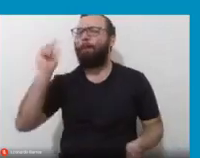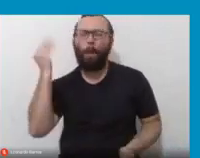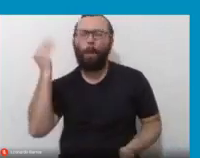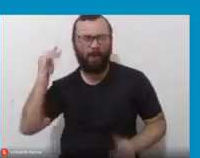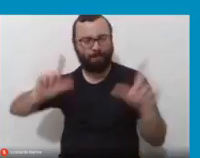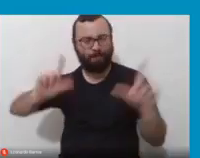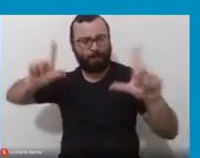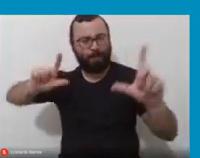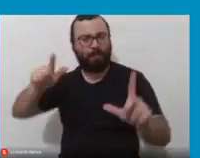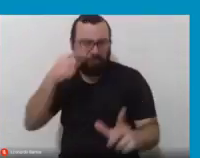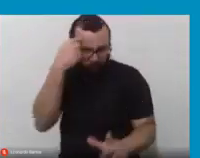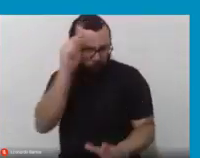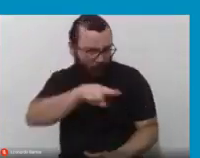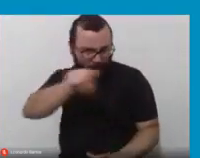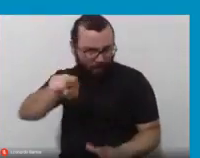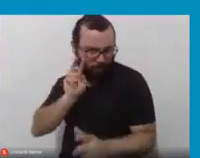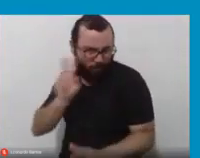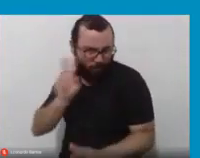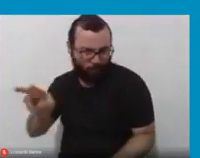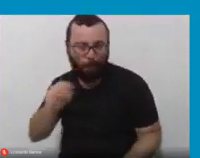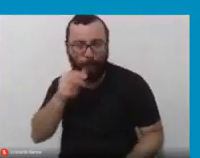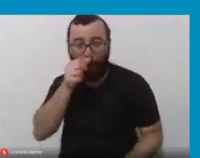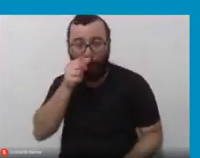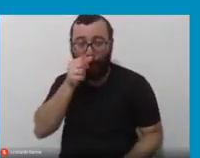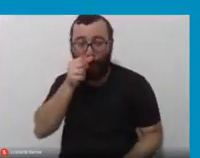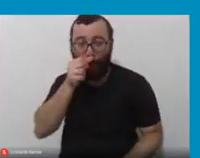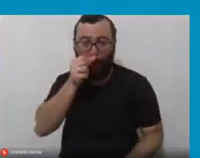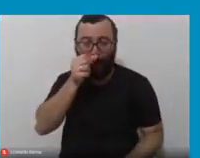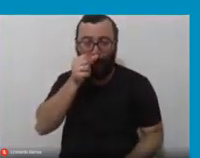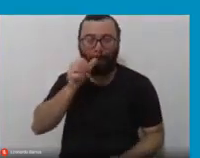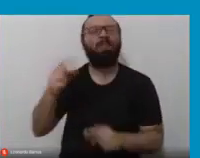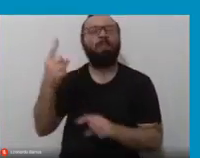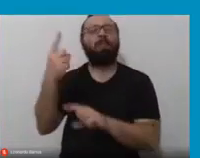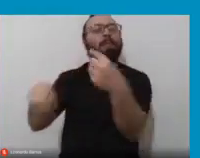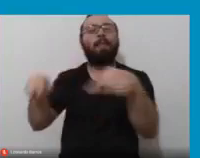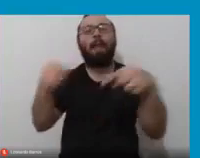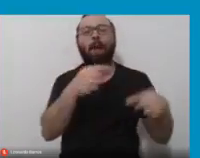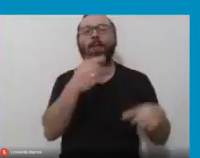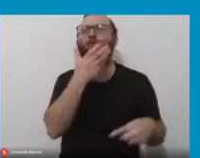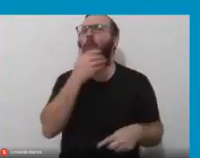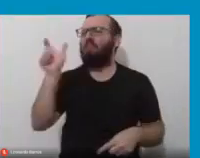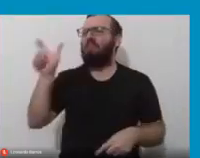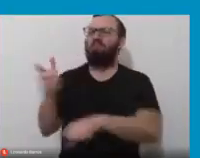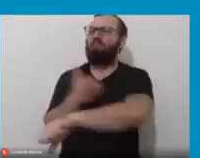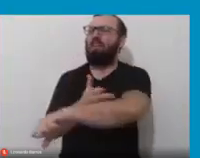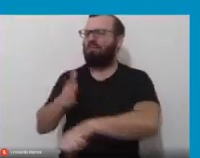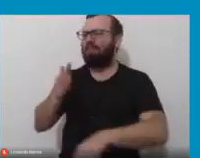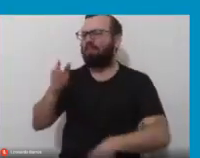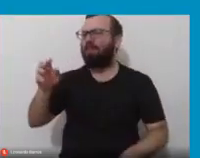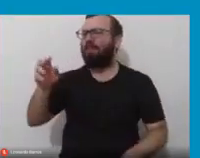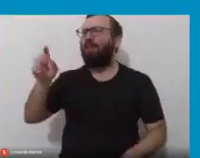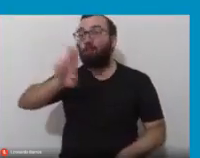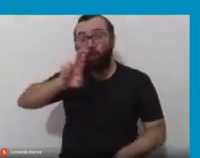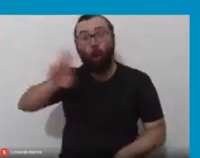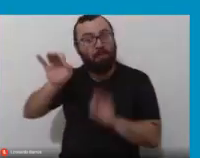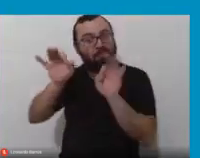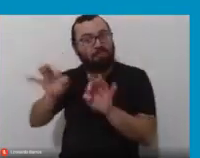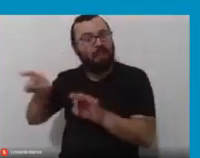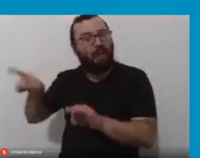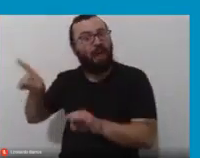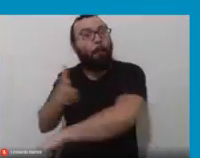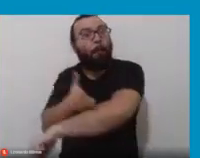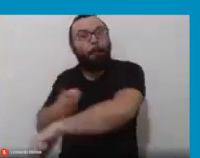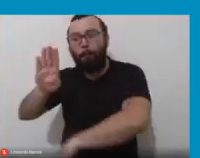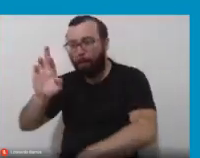senhores acompanharam, provavelmente sim, um debate de um tal de um branco, o sobrenome dele é branco mesmo.